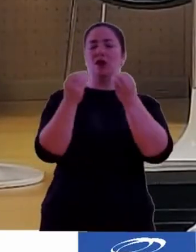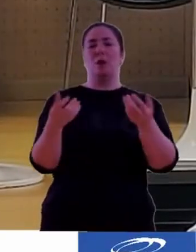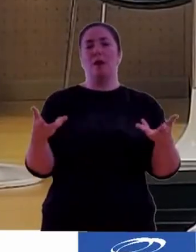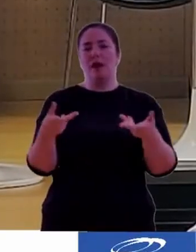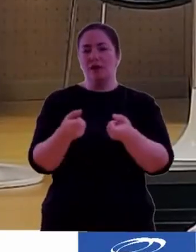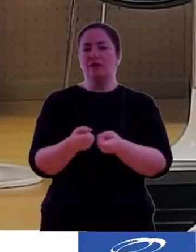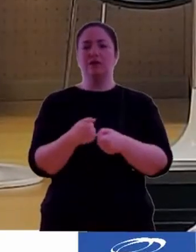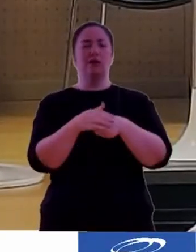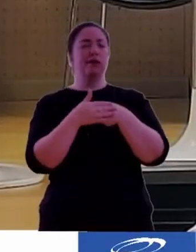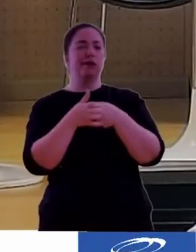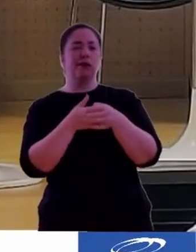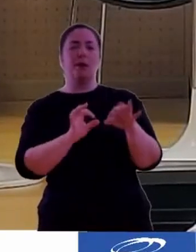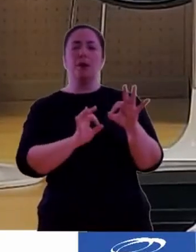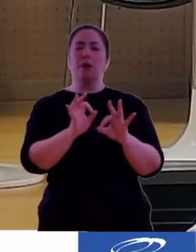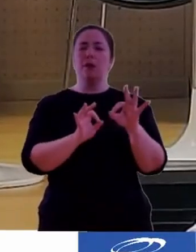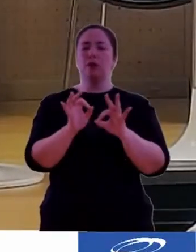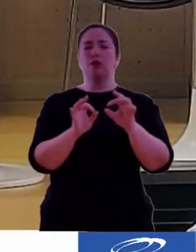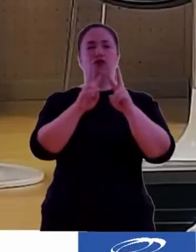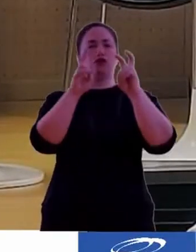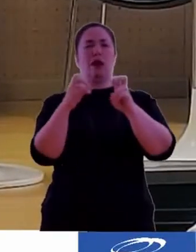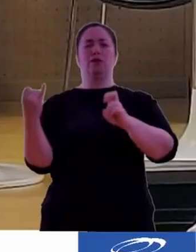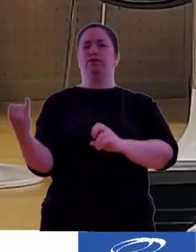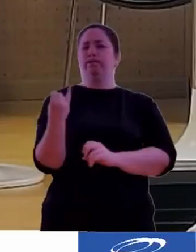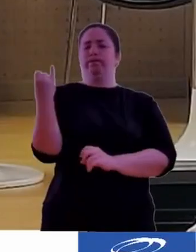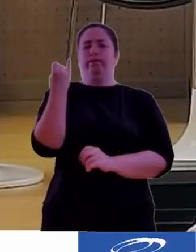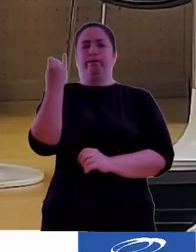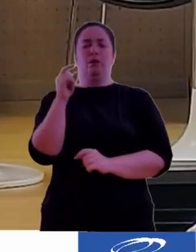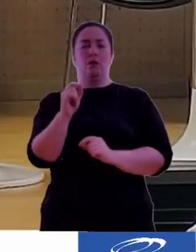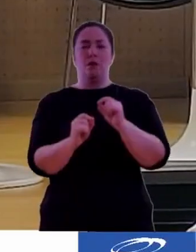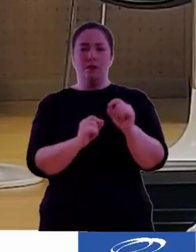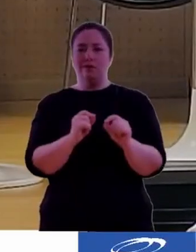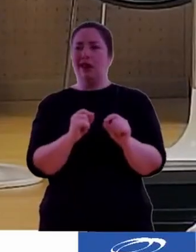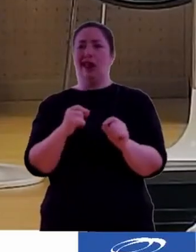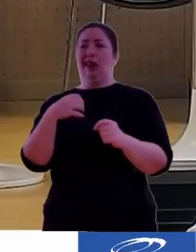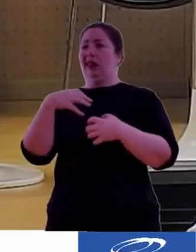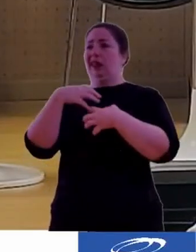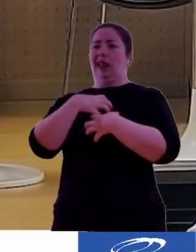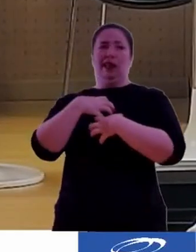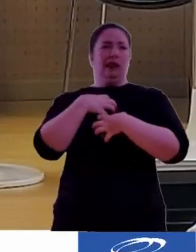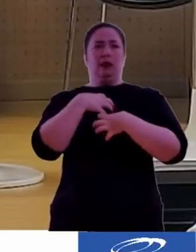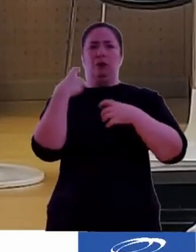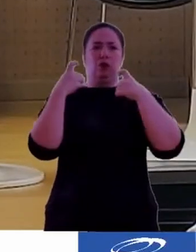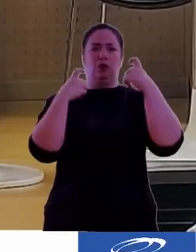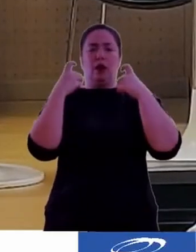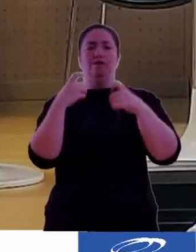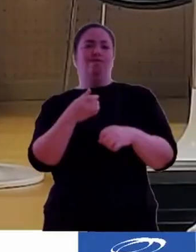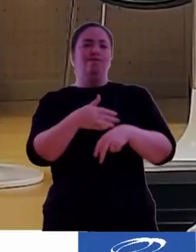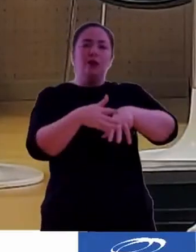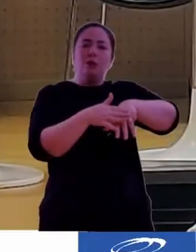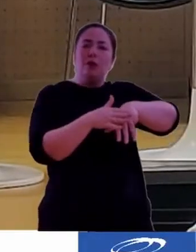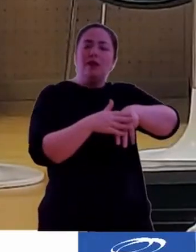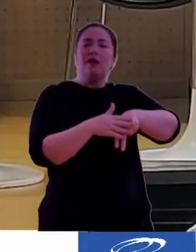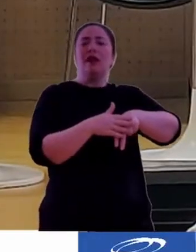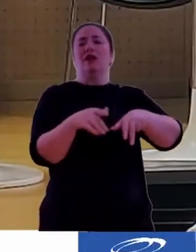com muito carinho para falar desse tema que é tão importante, que angustia todos nós que lidamos com os pacientes, que lidam com